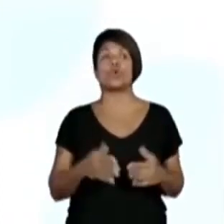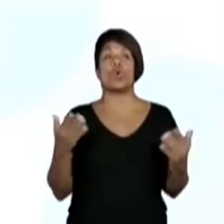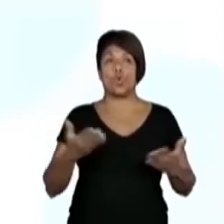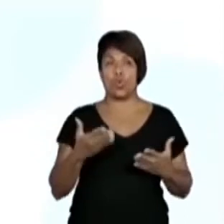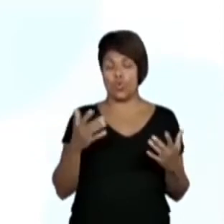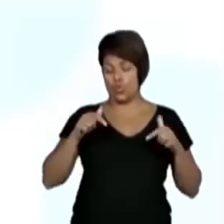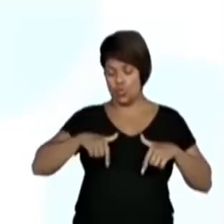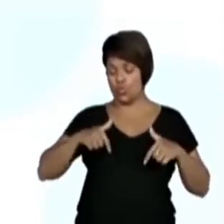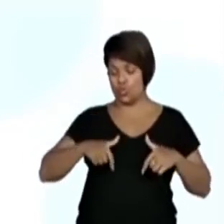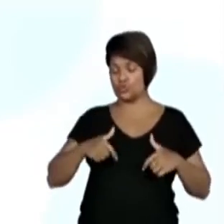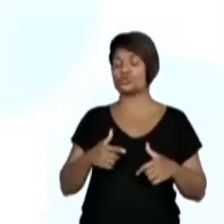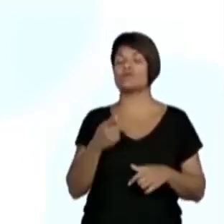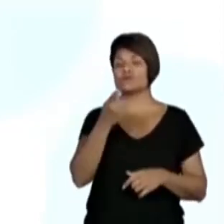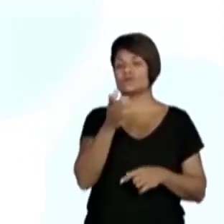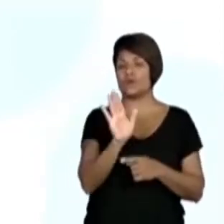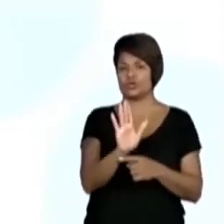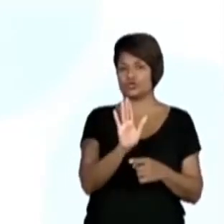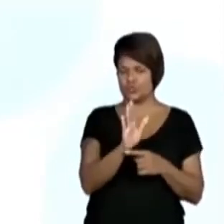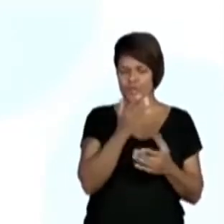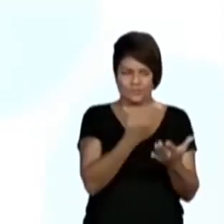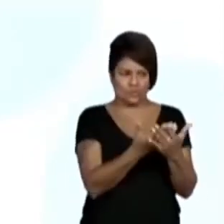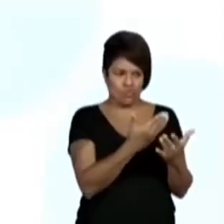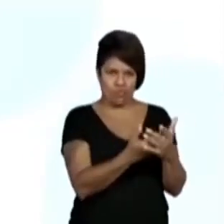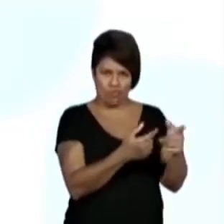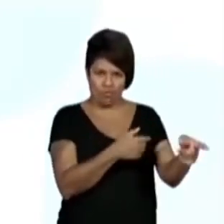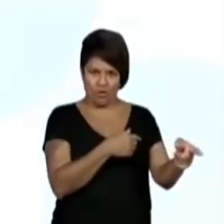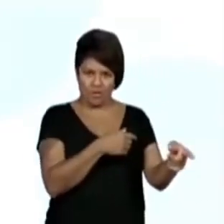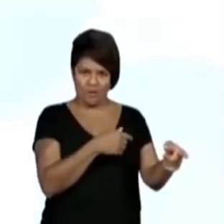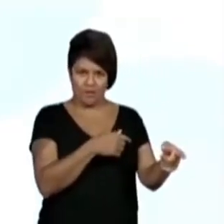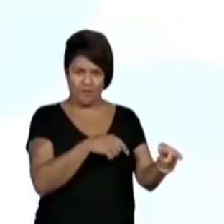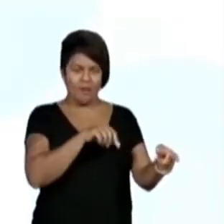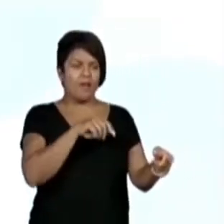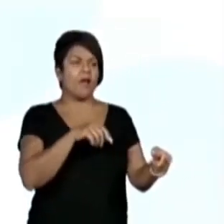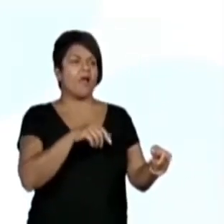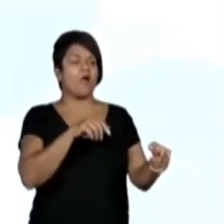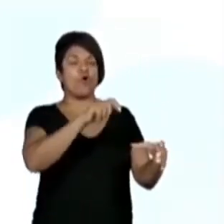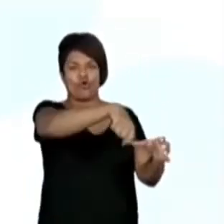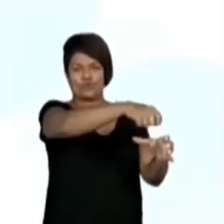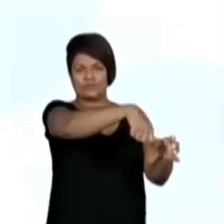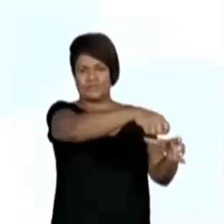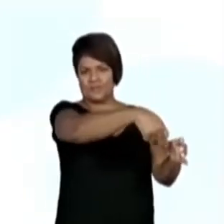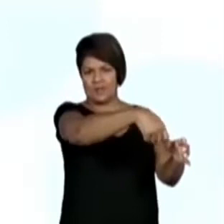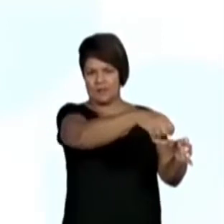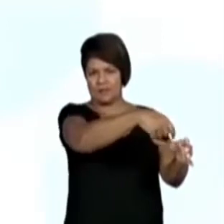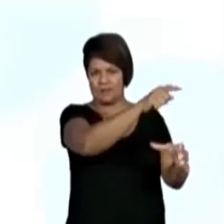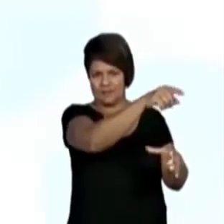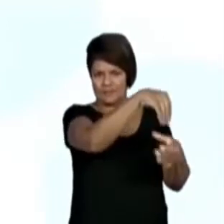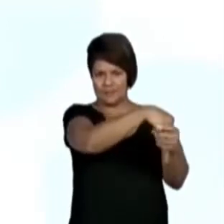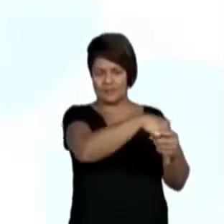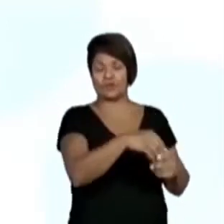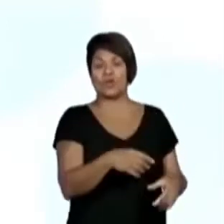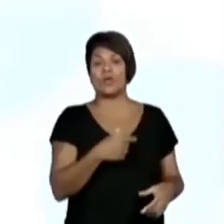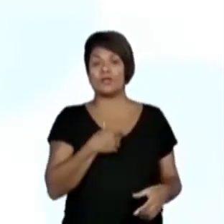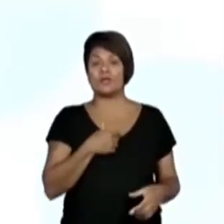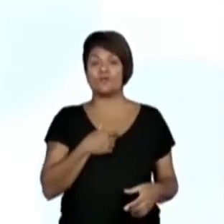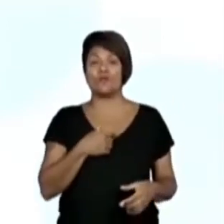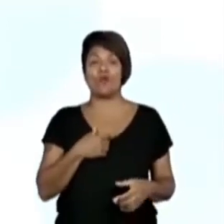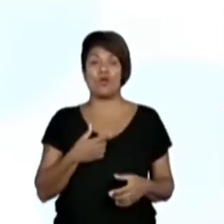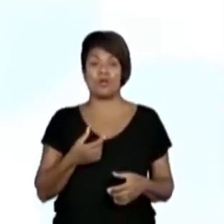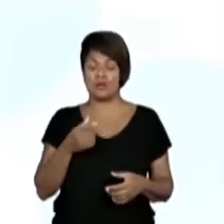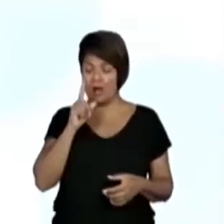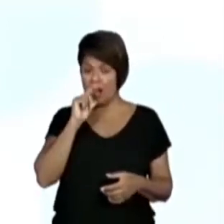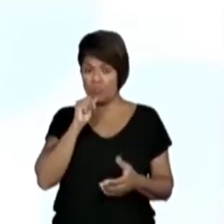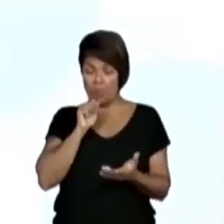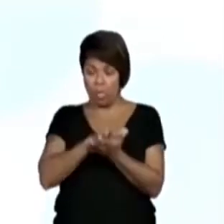de uma escola a organizar a receita da merenda que foi molhada e rasgada por acidente